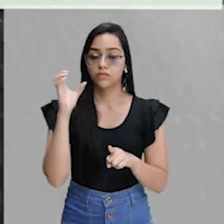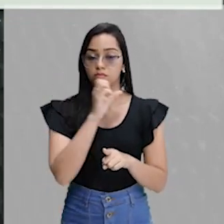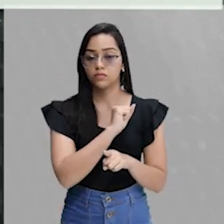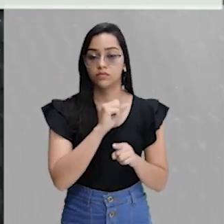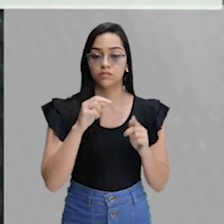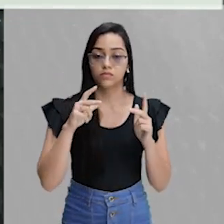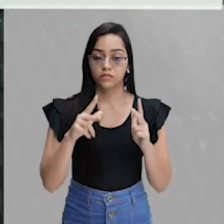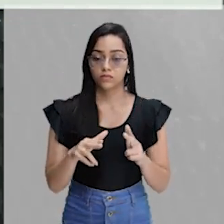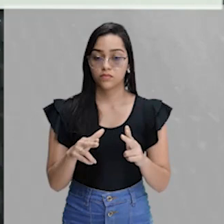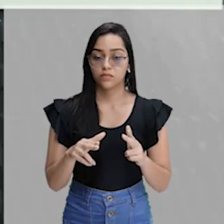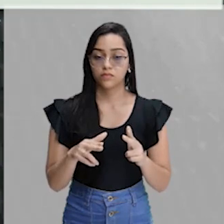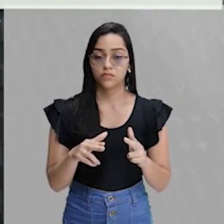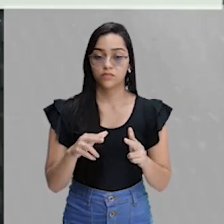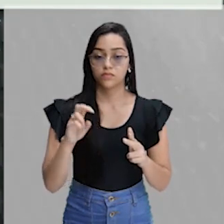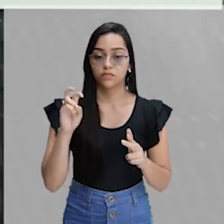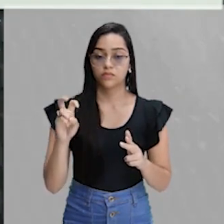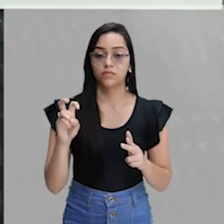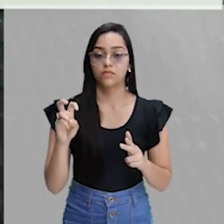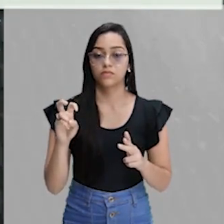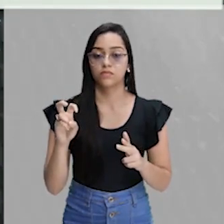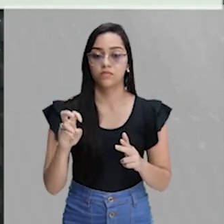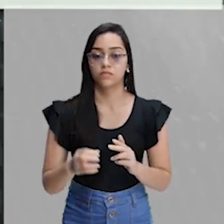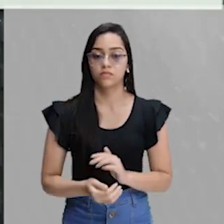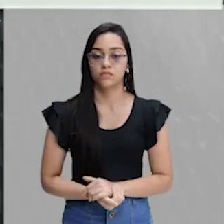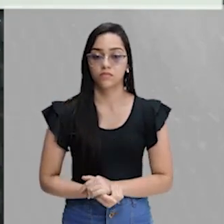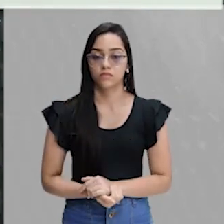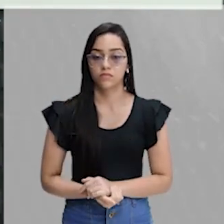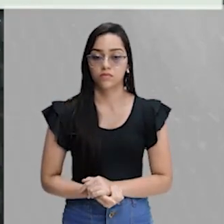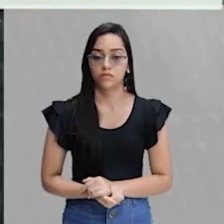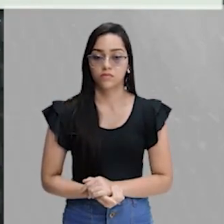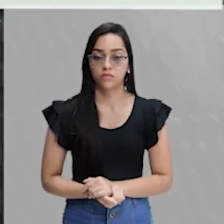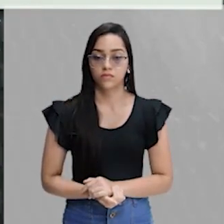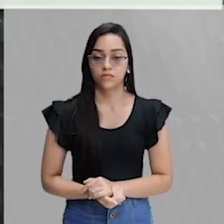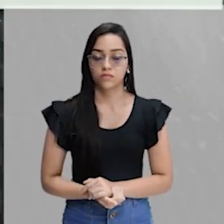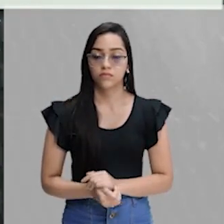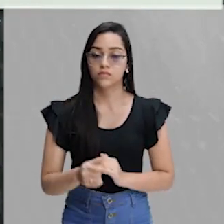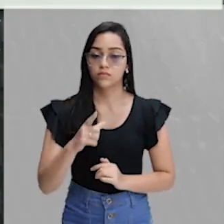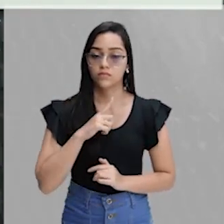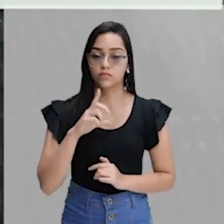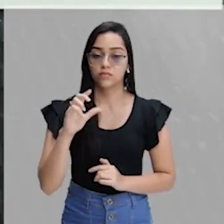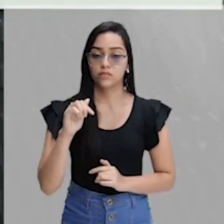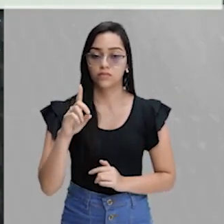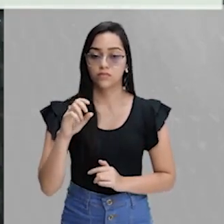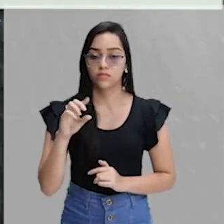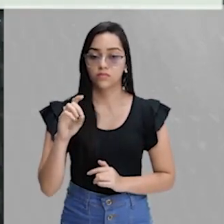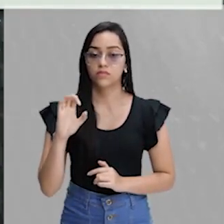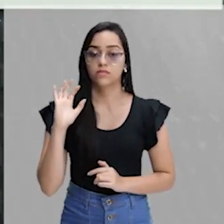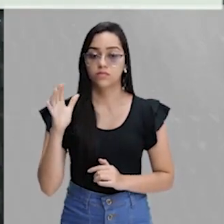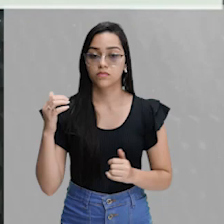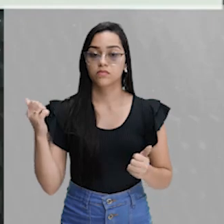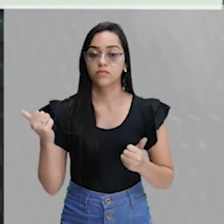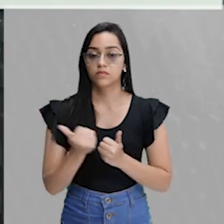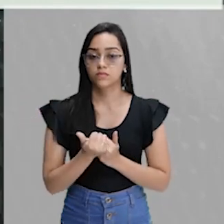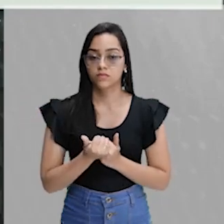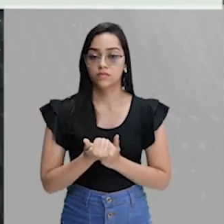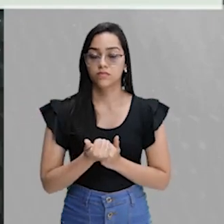é 5. Ok? Então, esses são os dados, né, que já foram